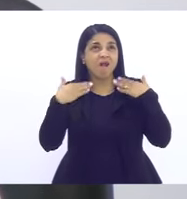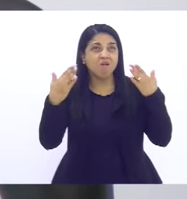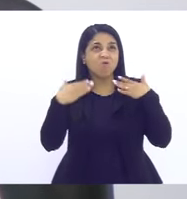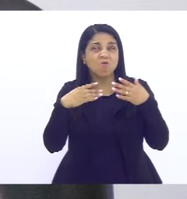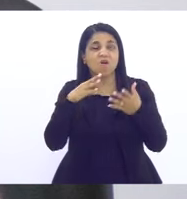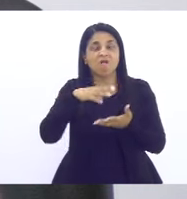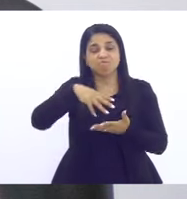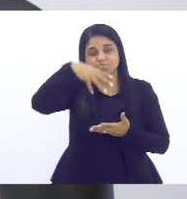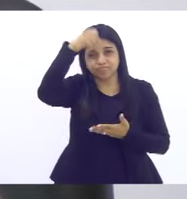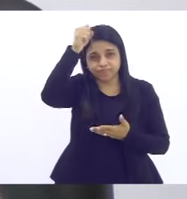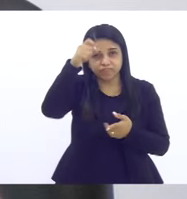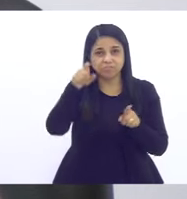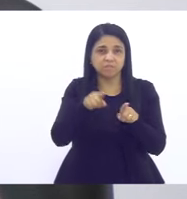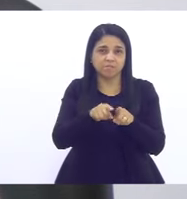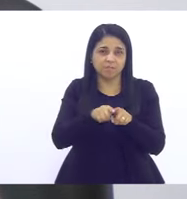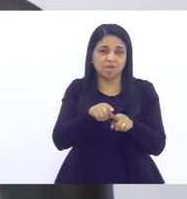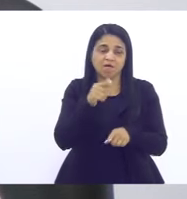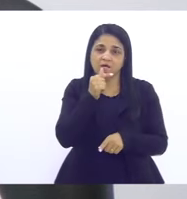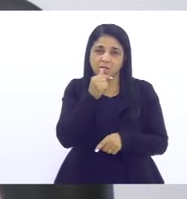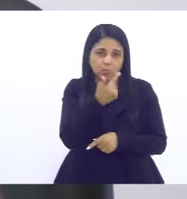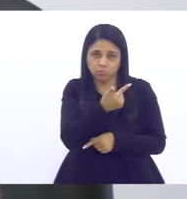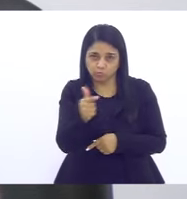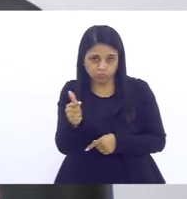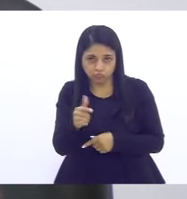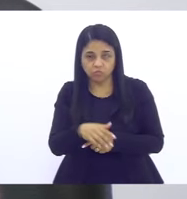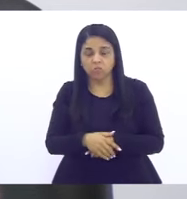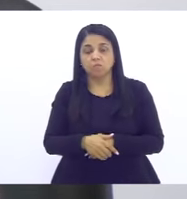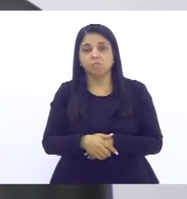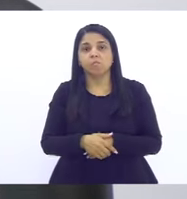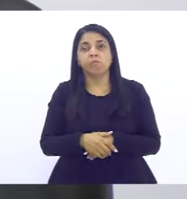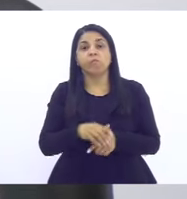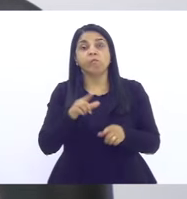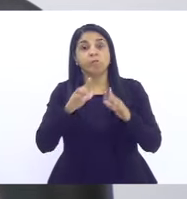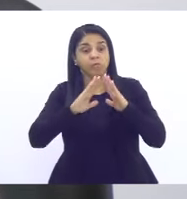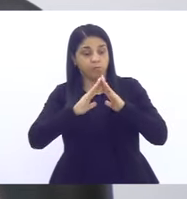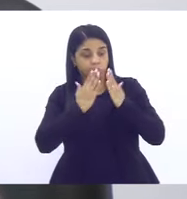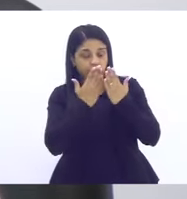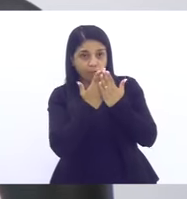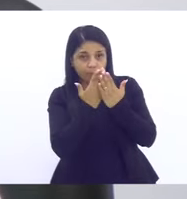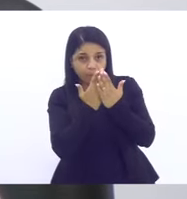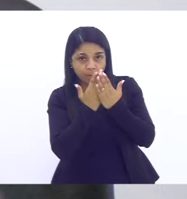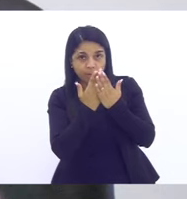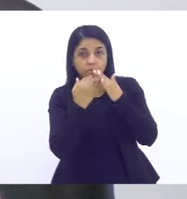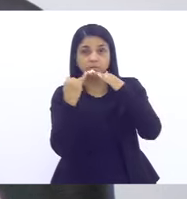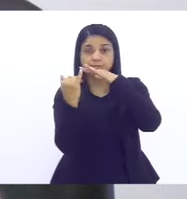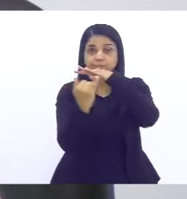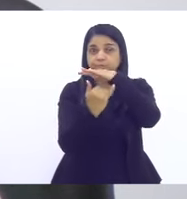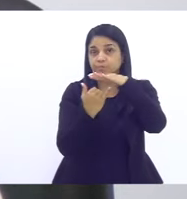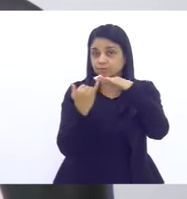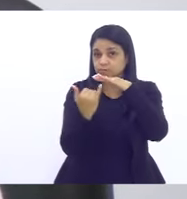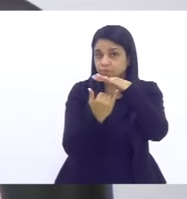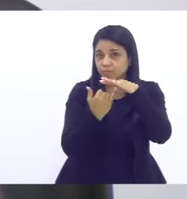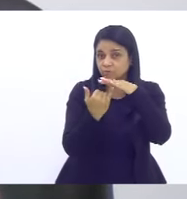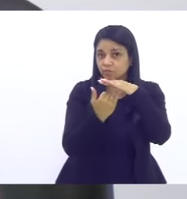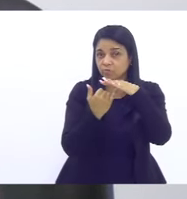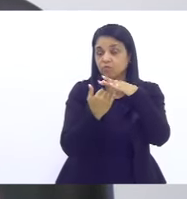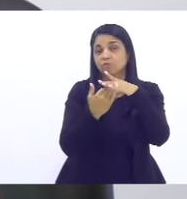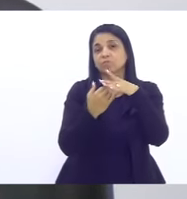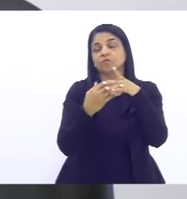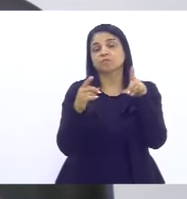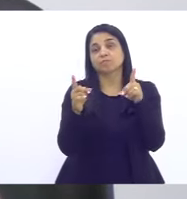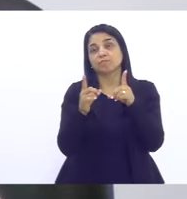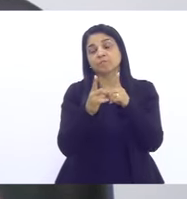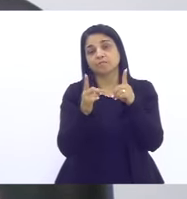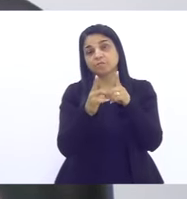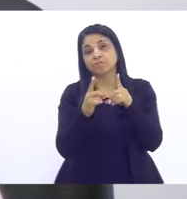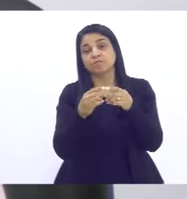energia, muitas tiveram falta d'água. A gente teve escolas e instituições de prestação de serviço